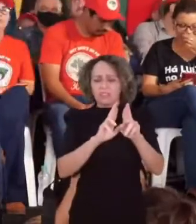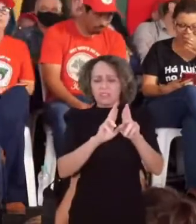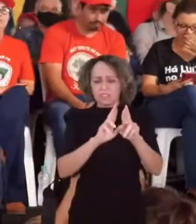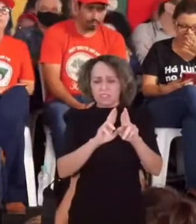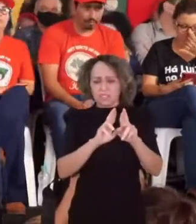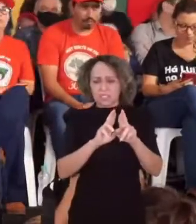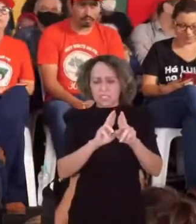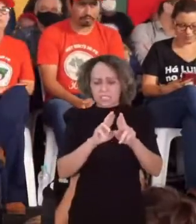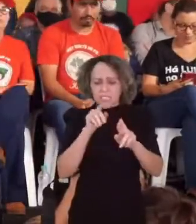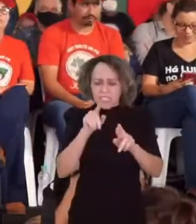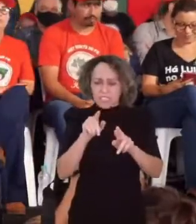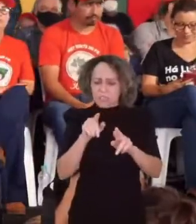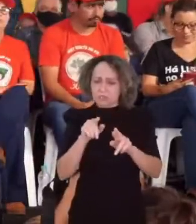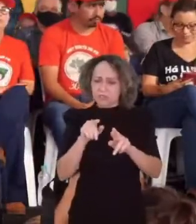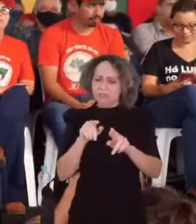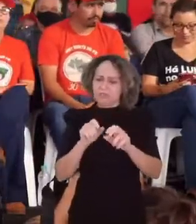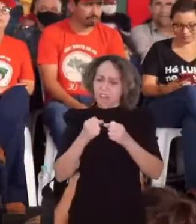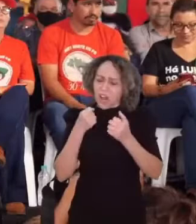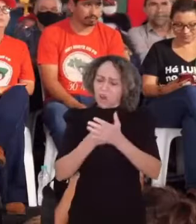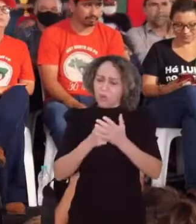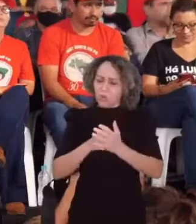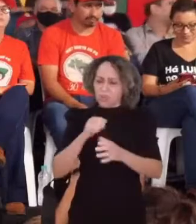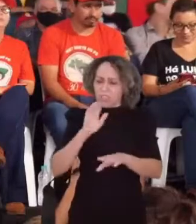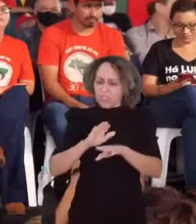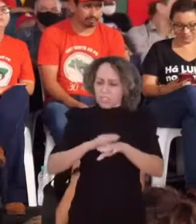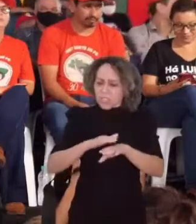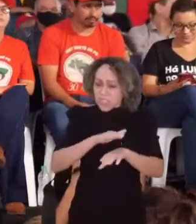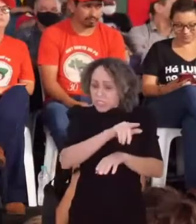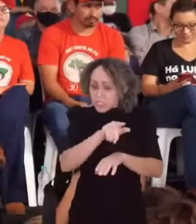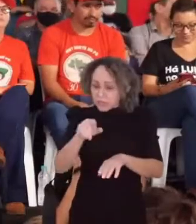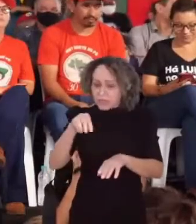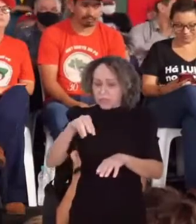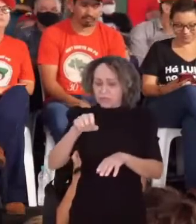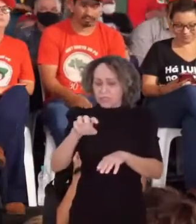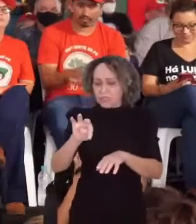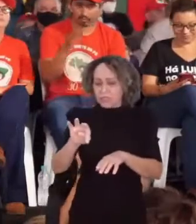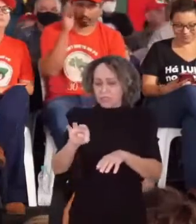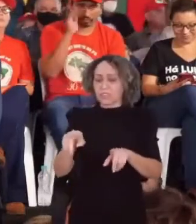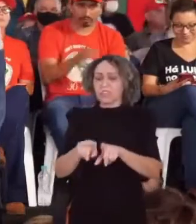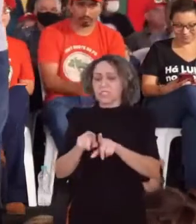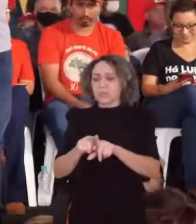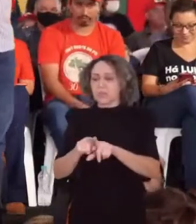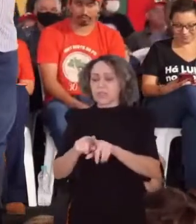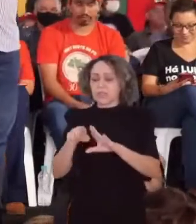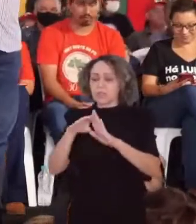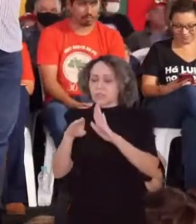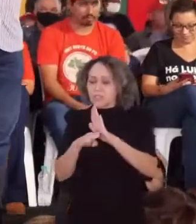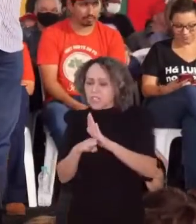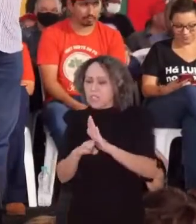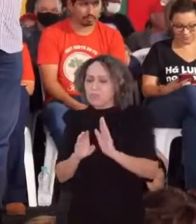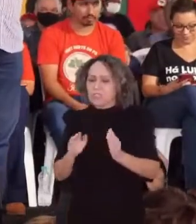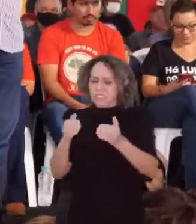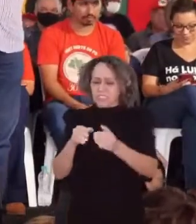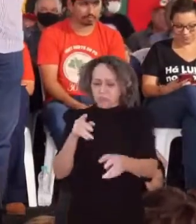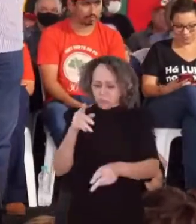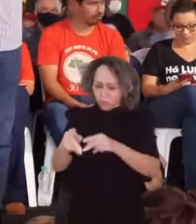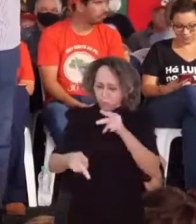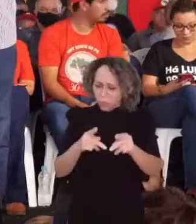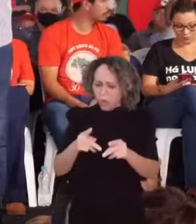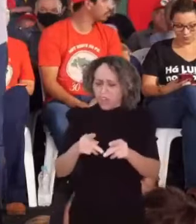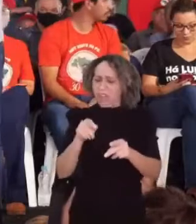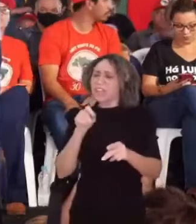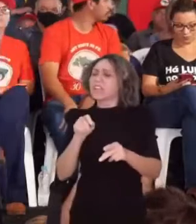programa sério e popular que surgirá das mãos do experimentado, novo